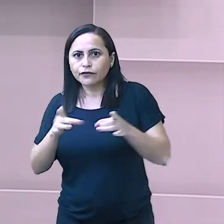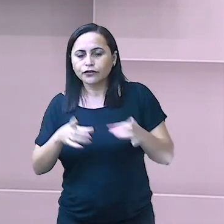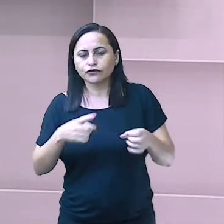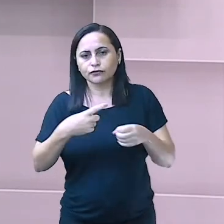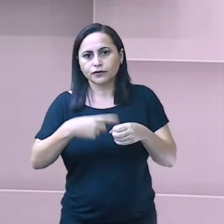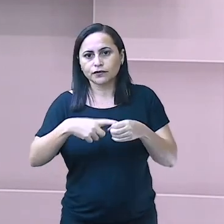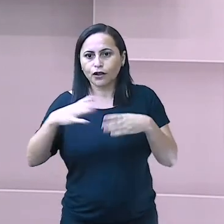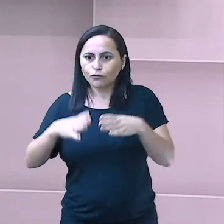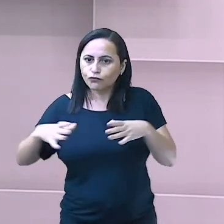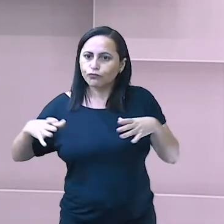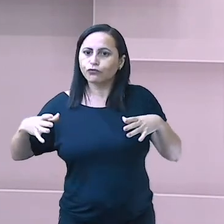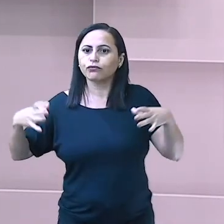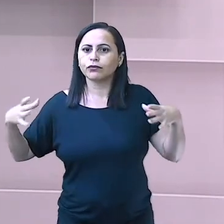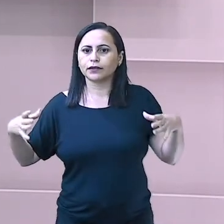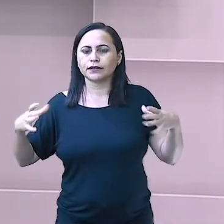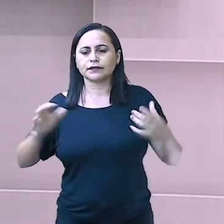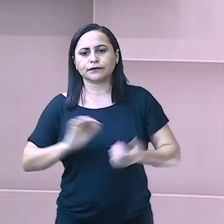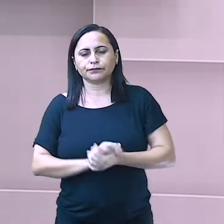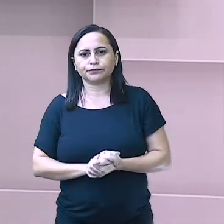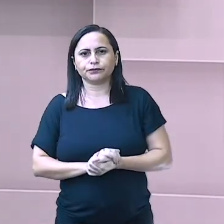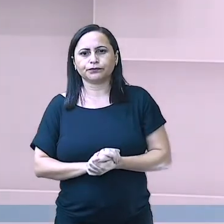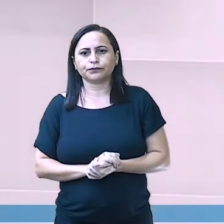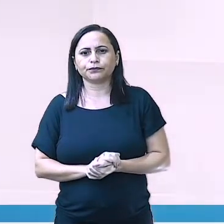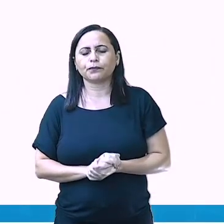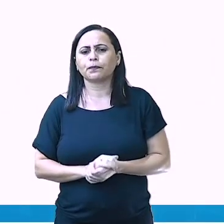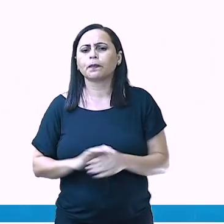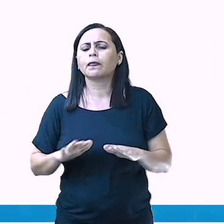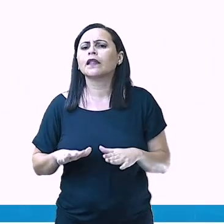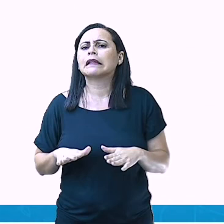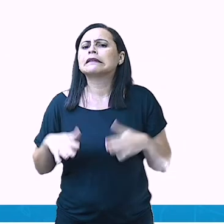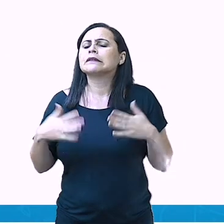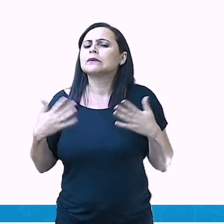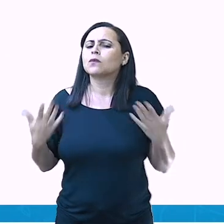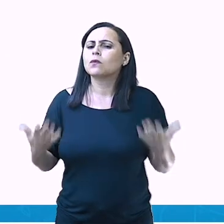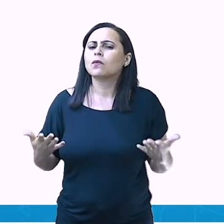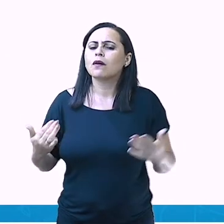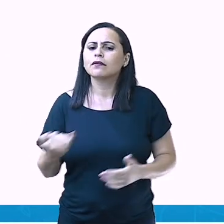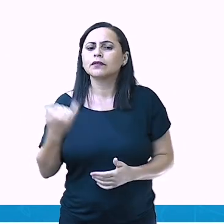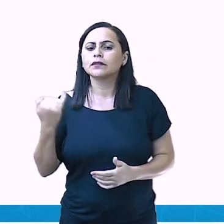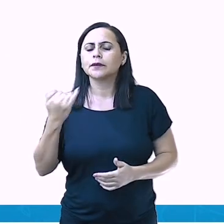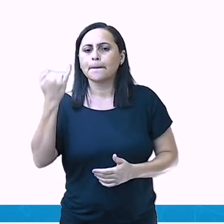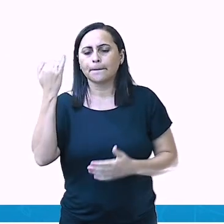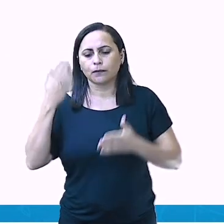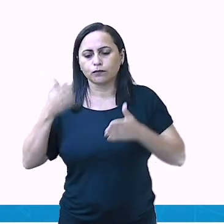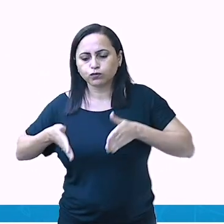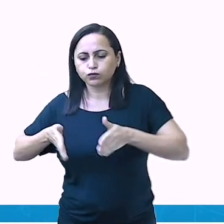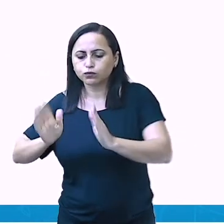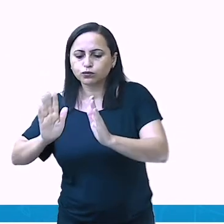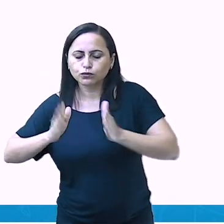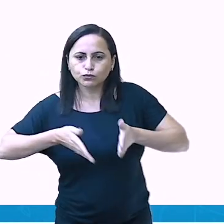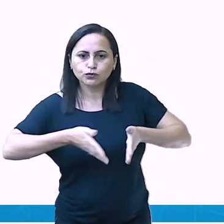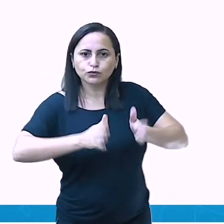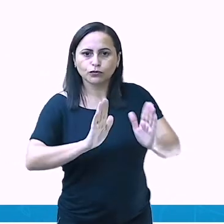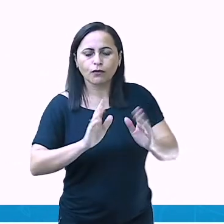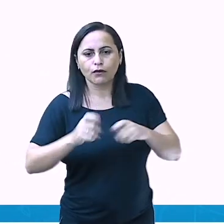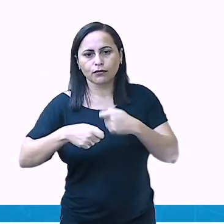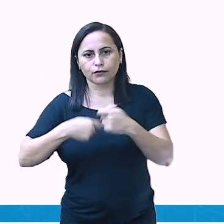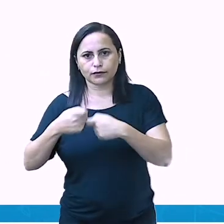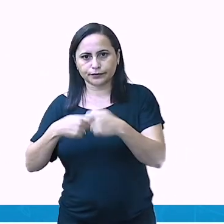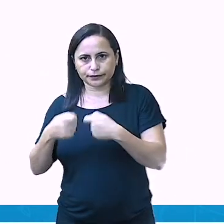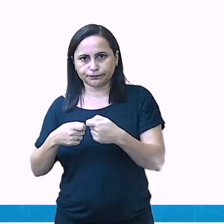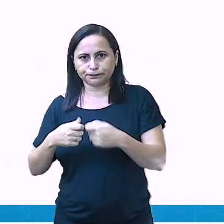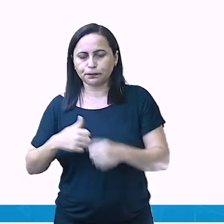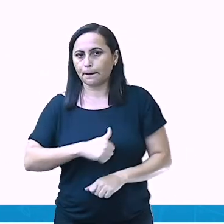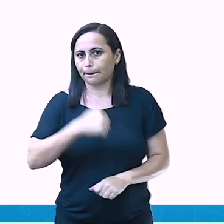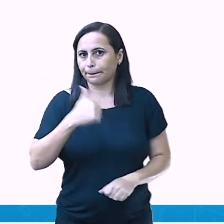esses crescimentos. Qual que é a importância, então, da rota do comércio? Primeiro, maior conhecimento de